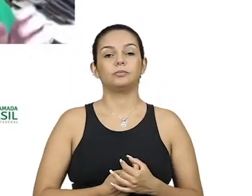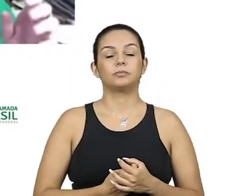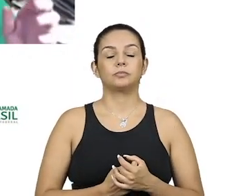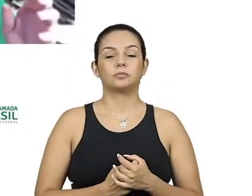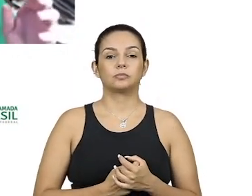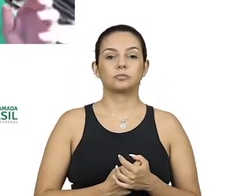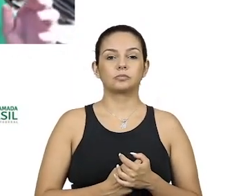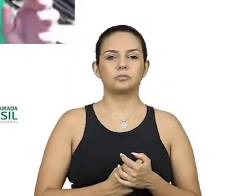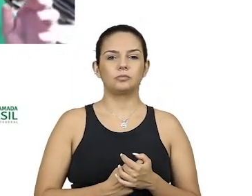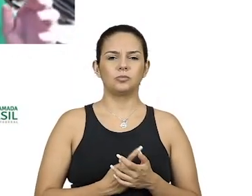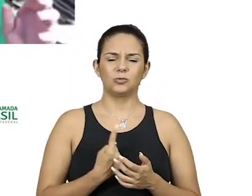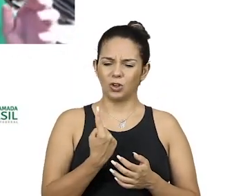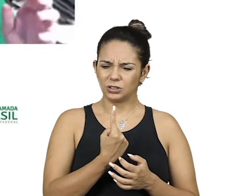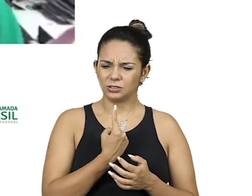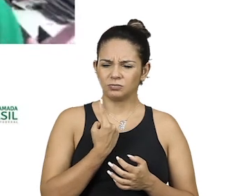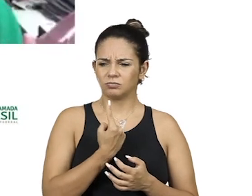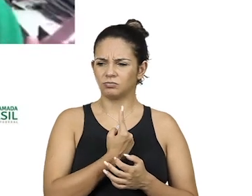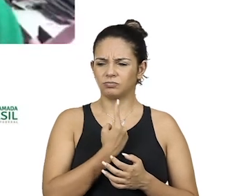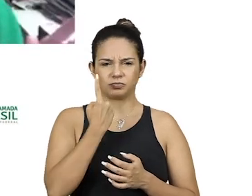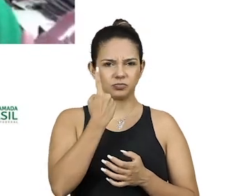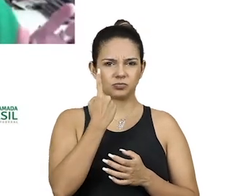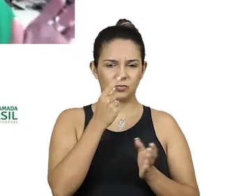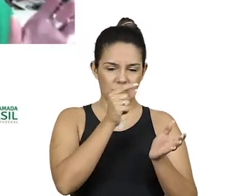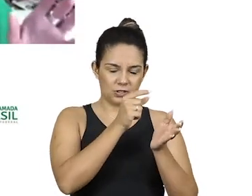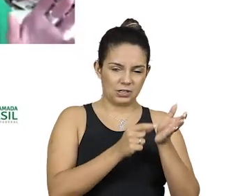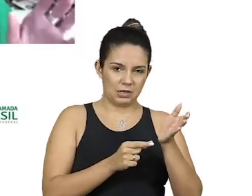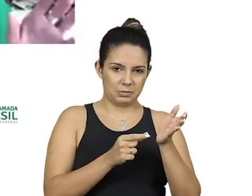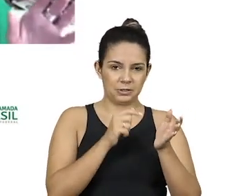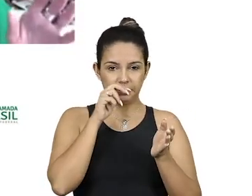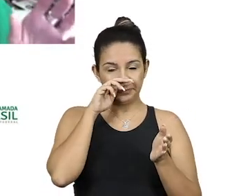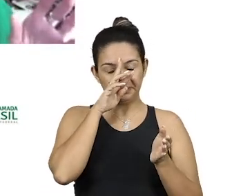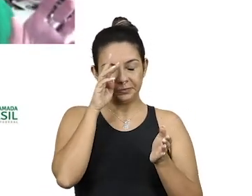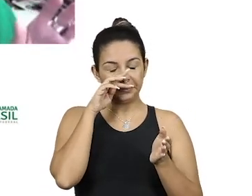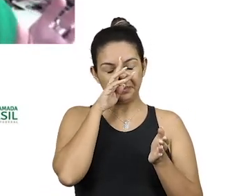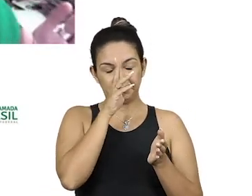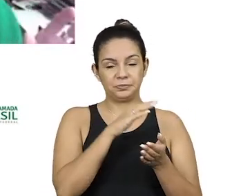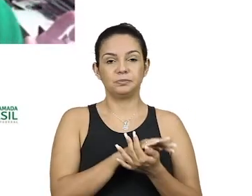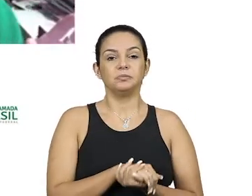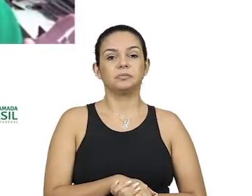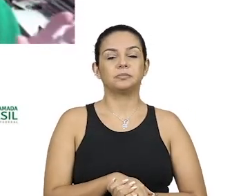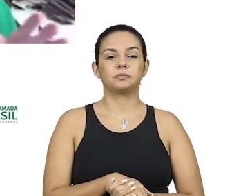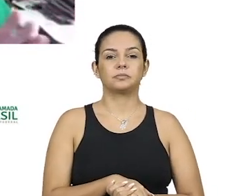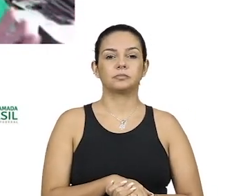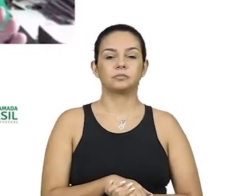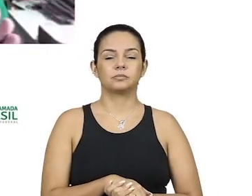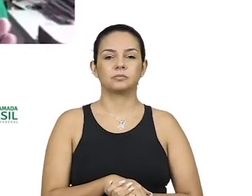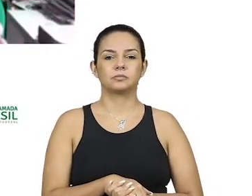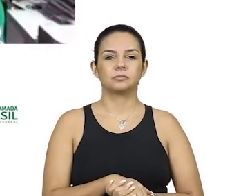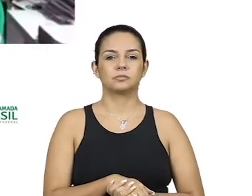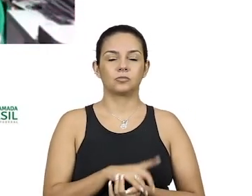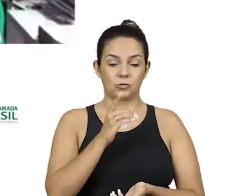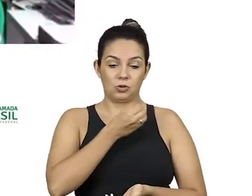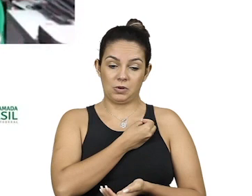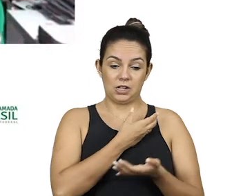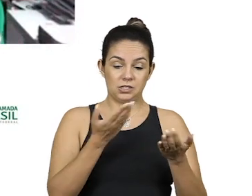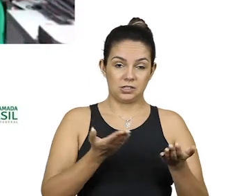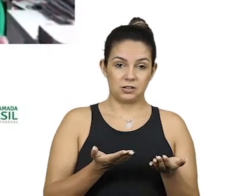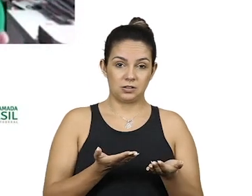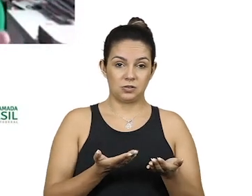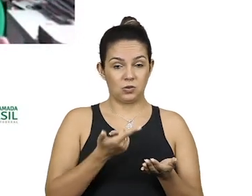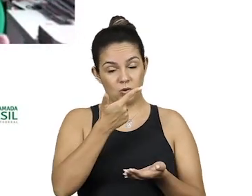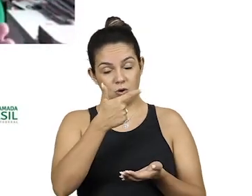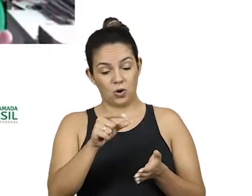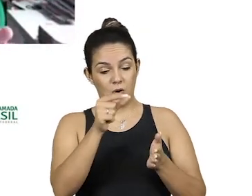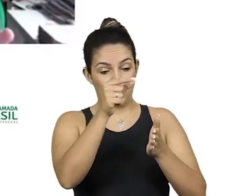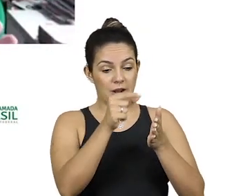em que um capítulo é do momento presente e o outro